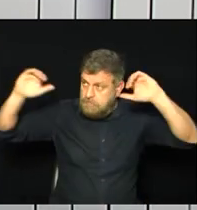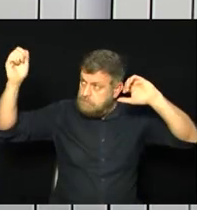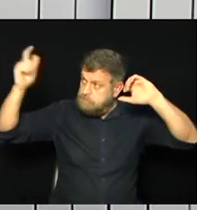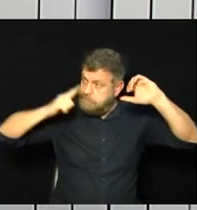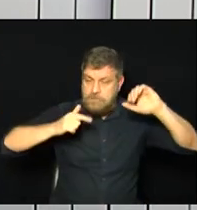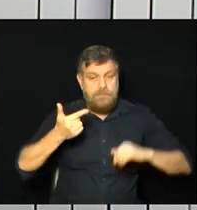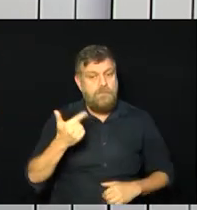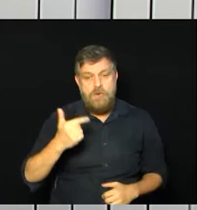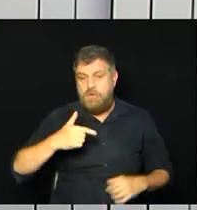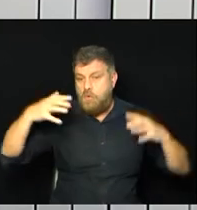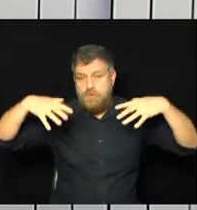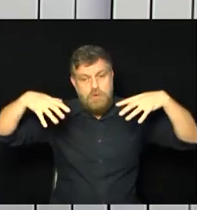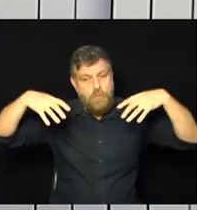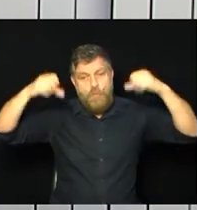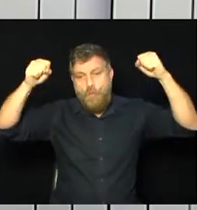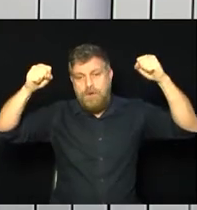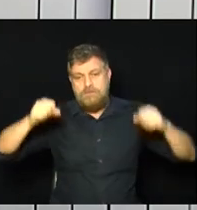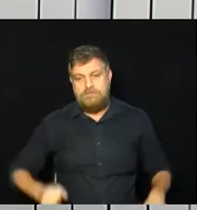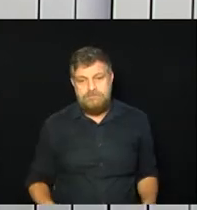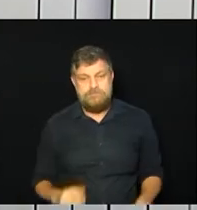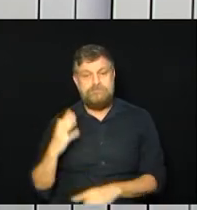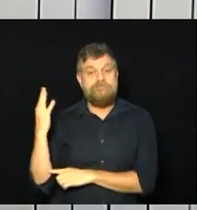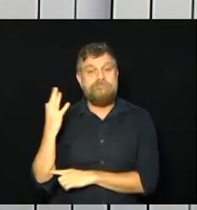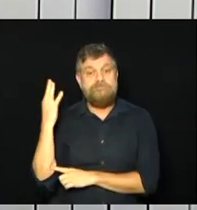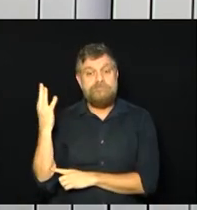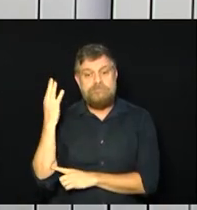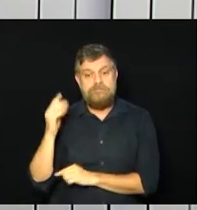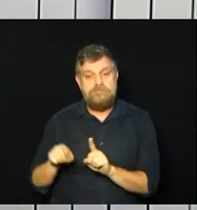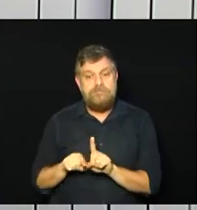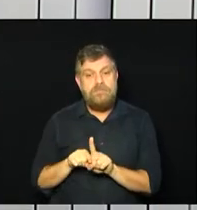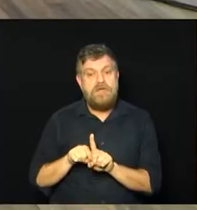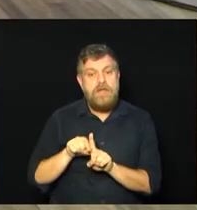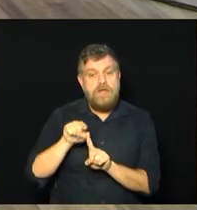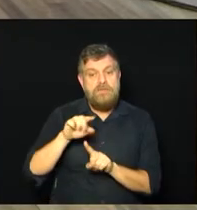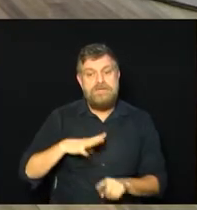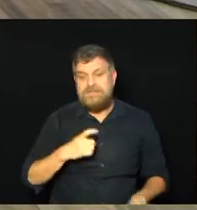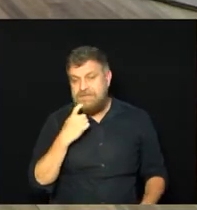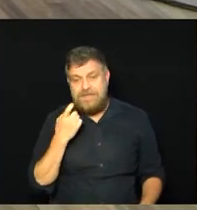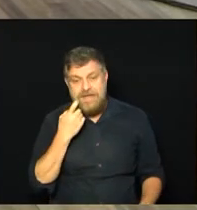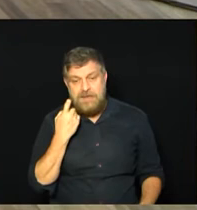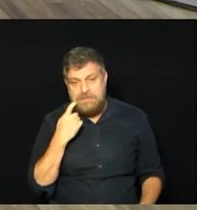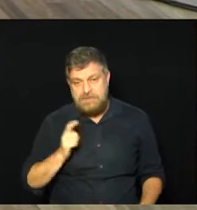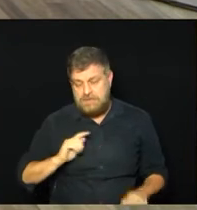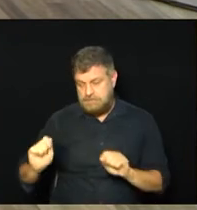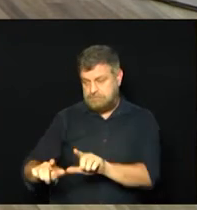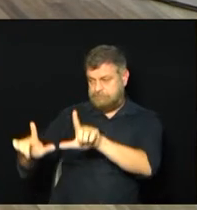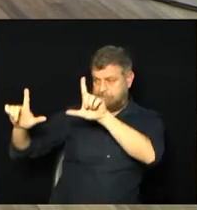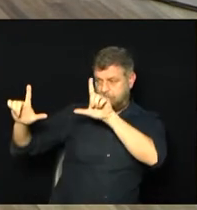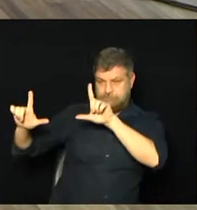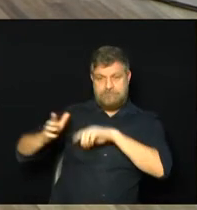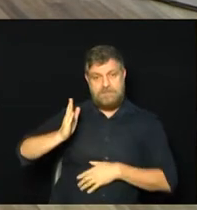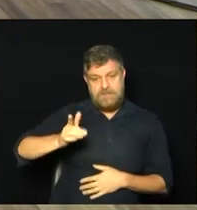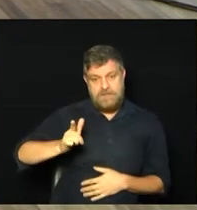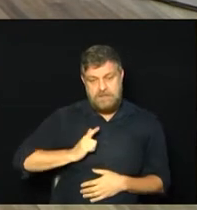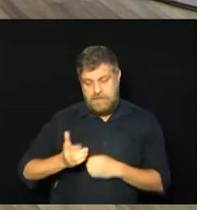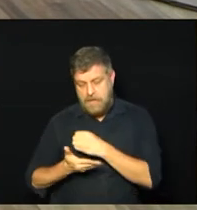tem previsão de chuva. Vamos às temperaturas aqui para a cidade de Campinas nesta sexta-feira. Olha só, já está aqui na minha tela,